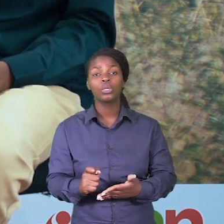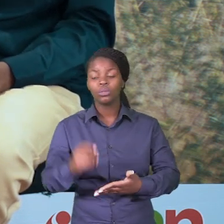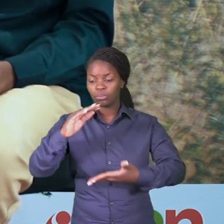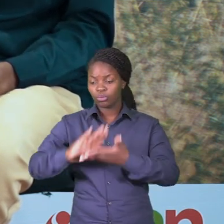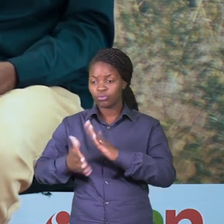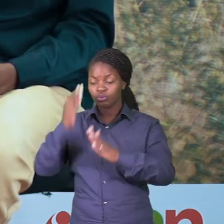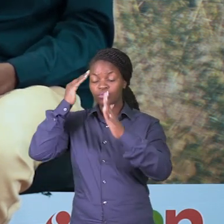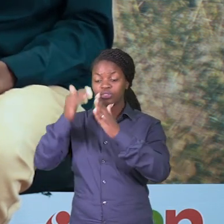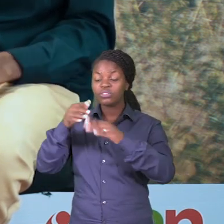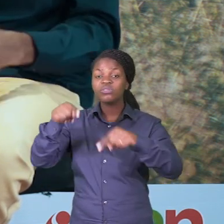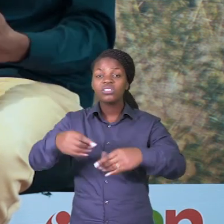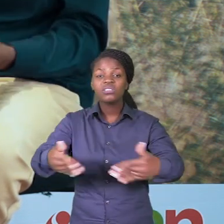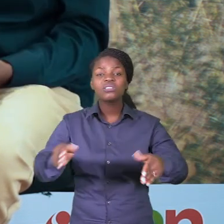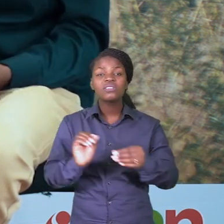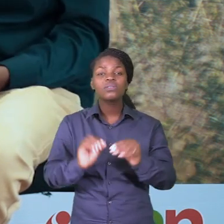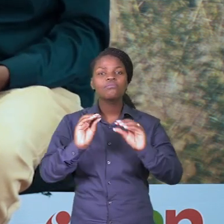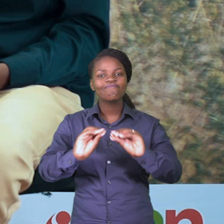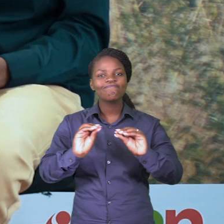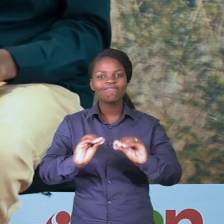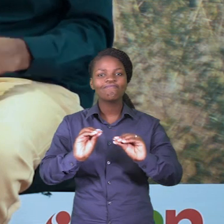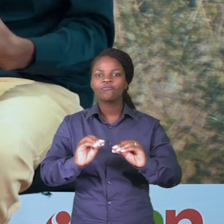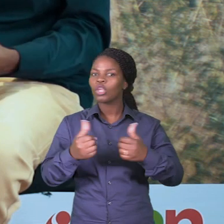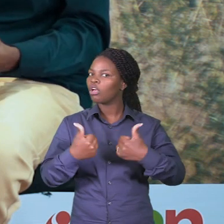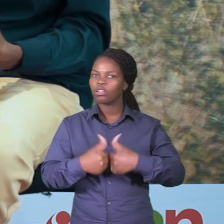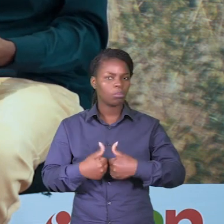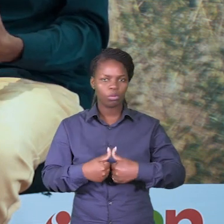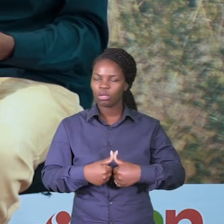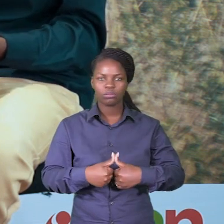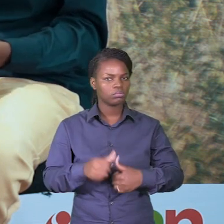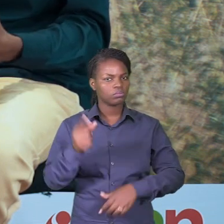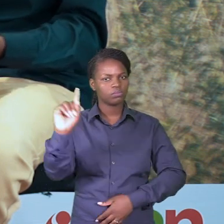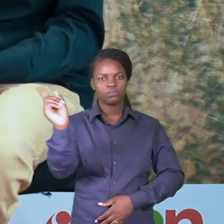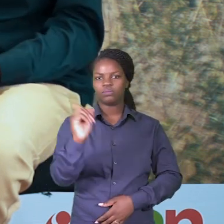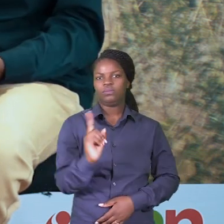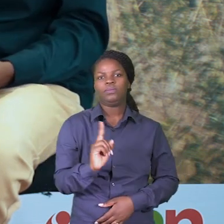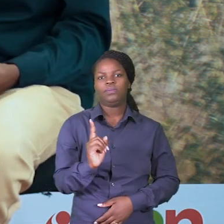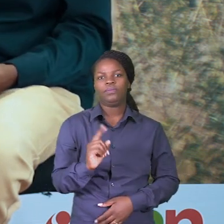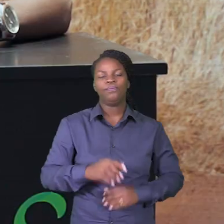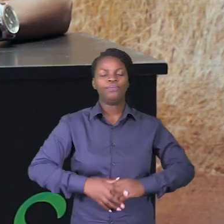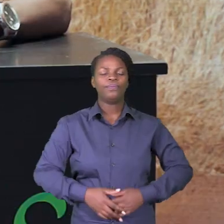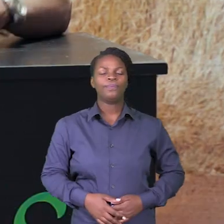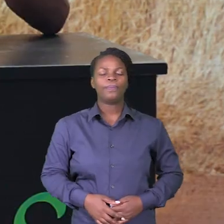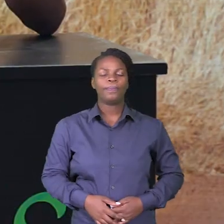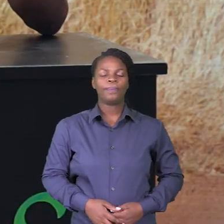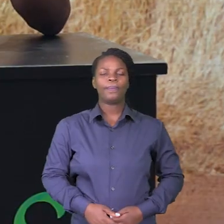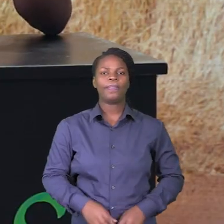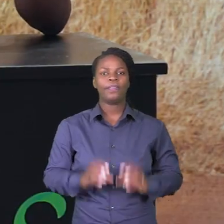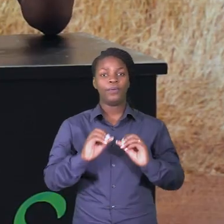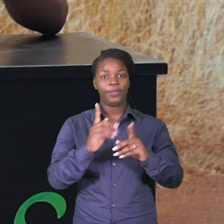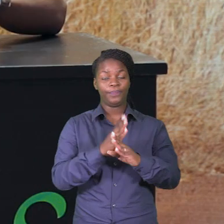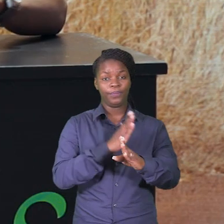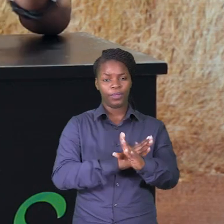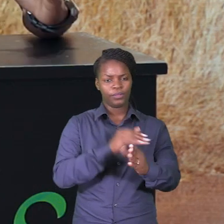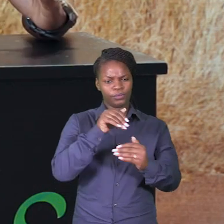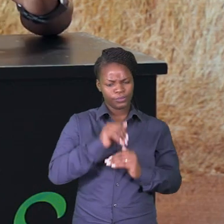escola é um professor que está ali para partilhar um certo conhecimento e não para partilhar experiências íntimas com aquela estudante agora uma pergunta